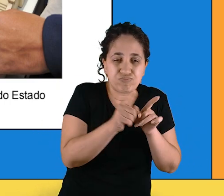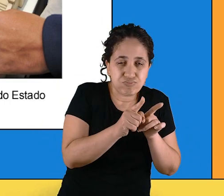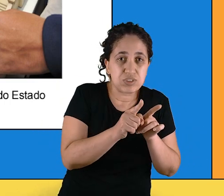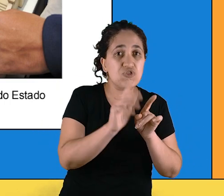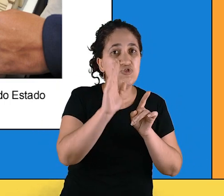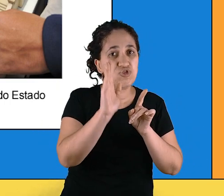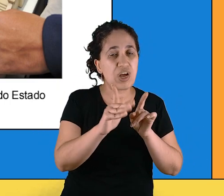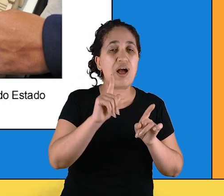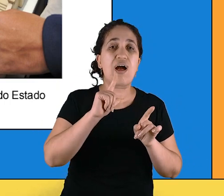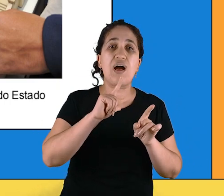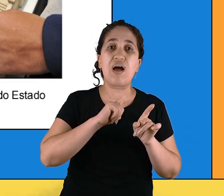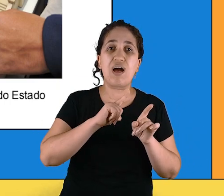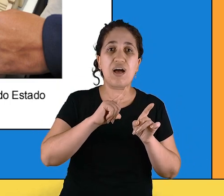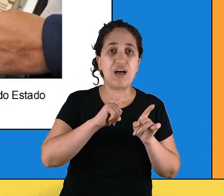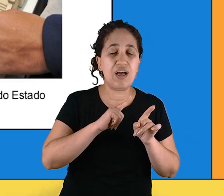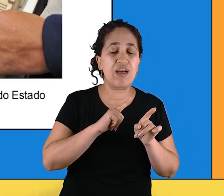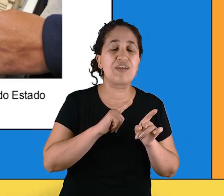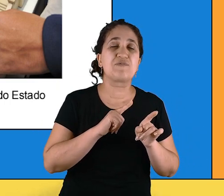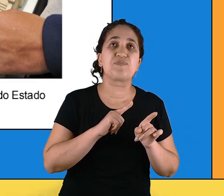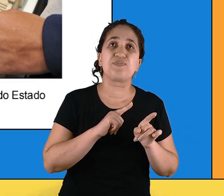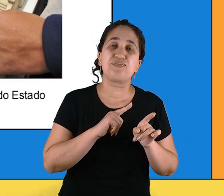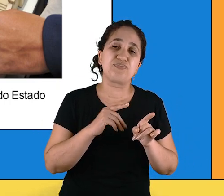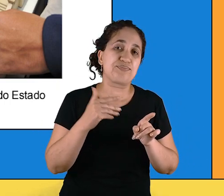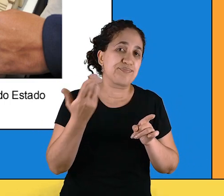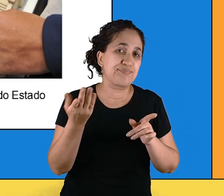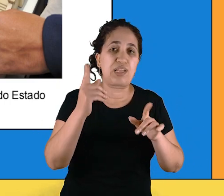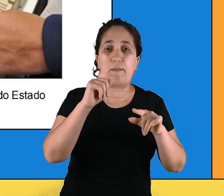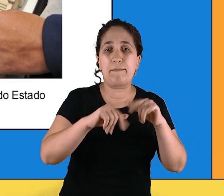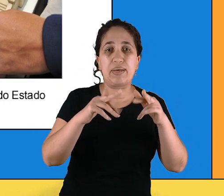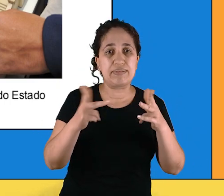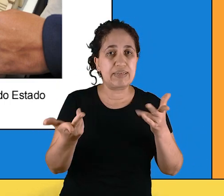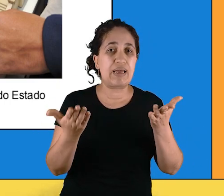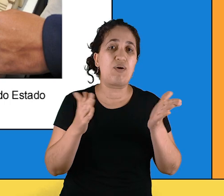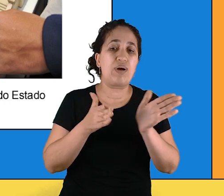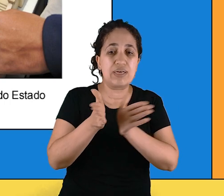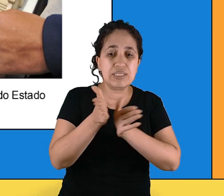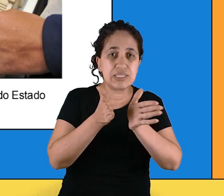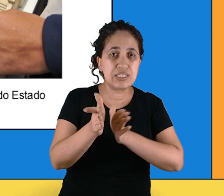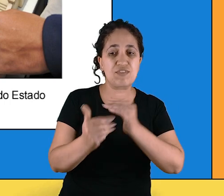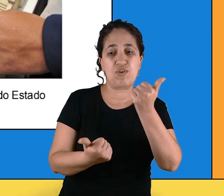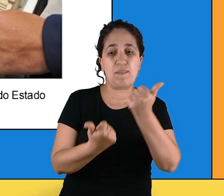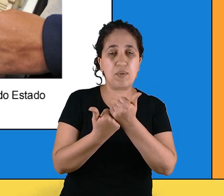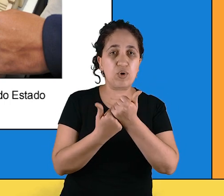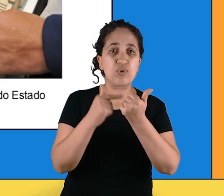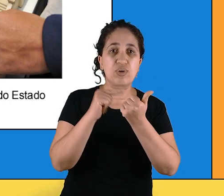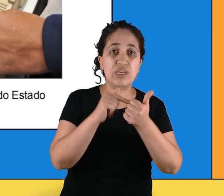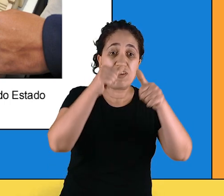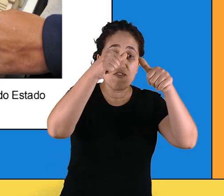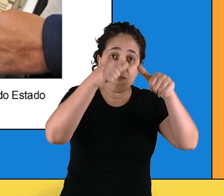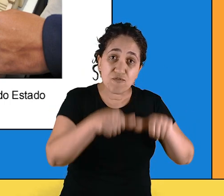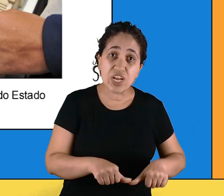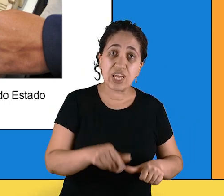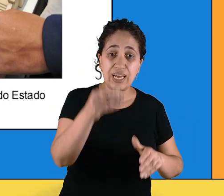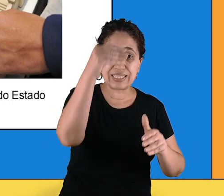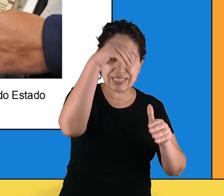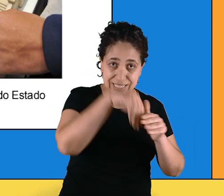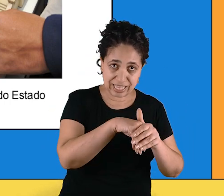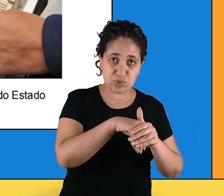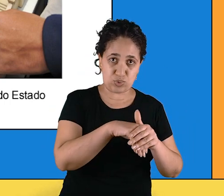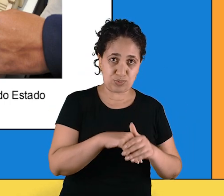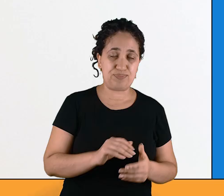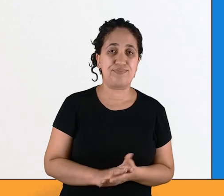temporárias, já trabalham também, né, com materiais acessíveis, materiais de apoio que ficam instalados dentro